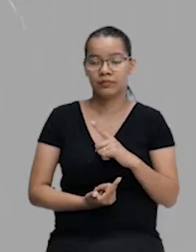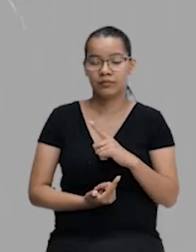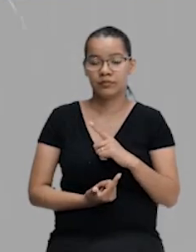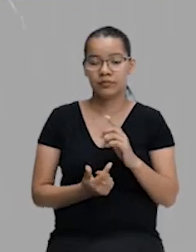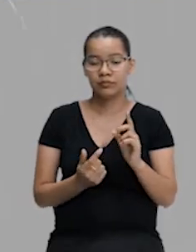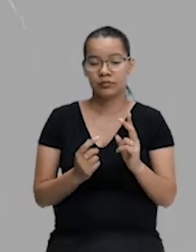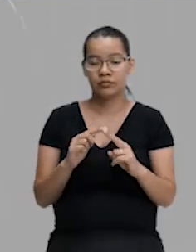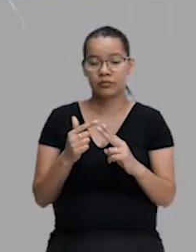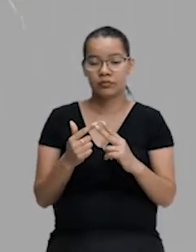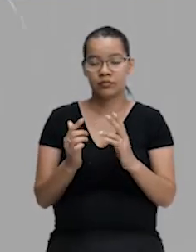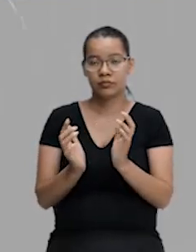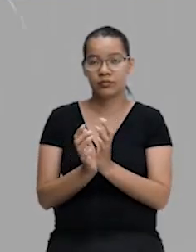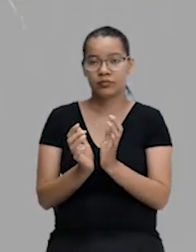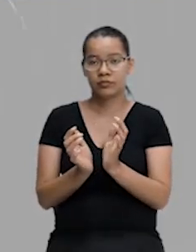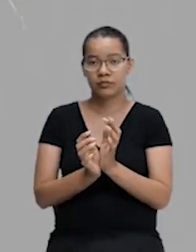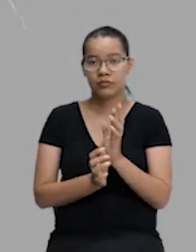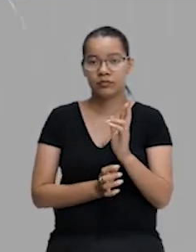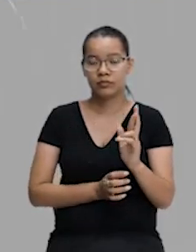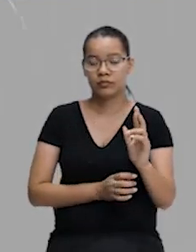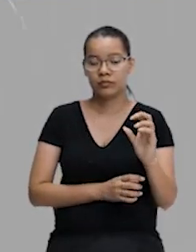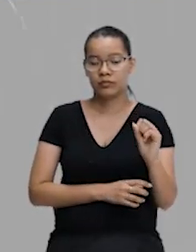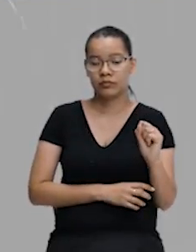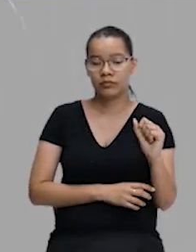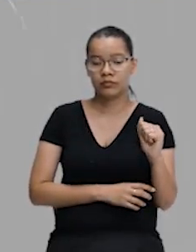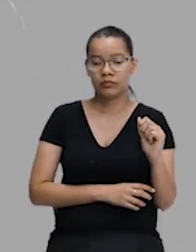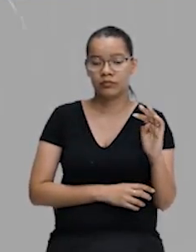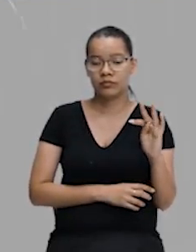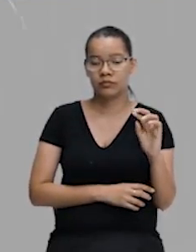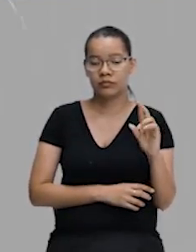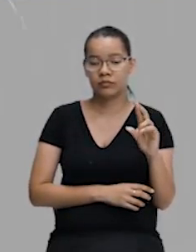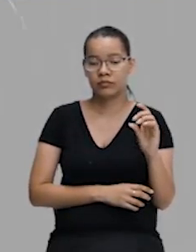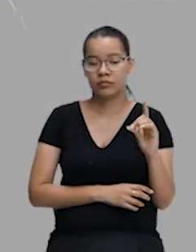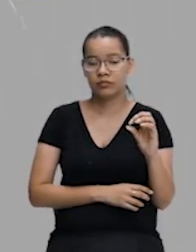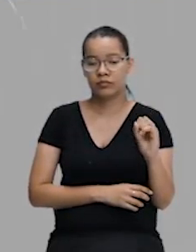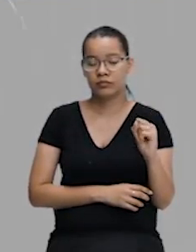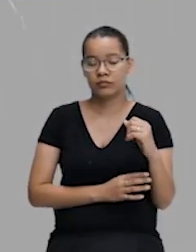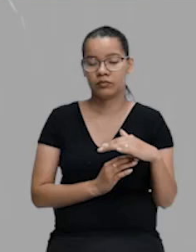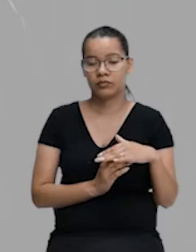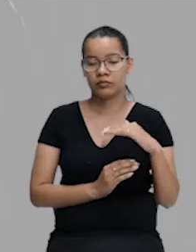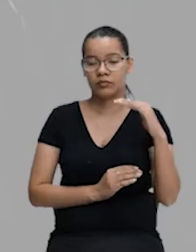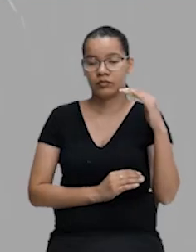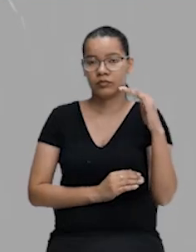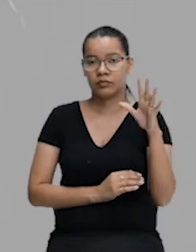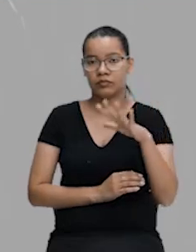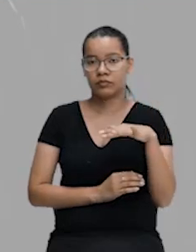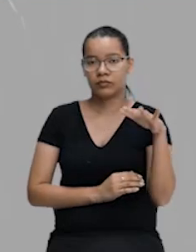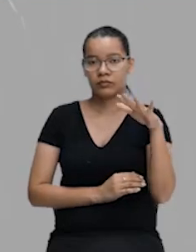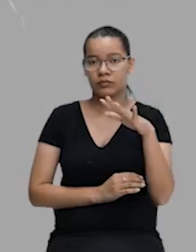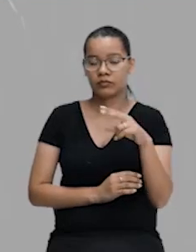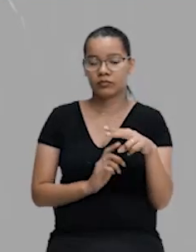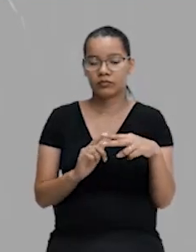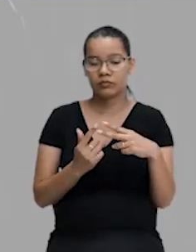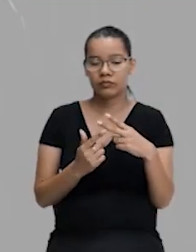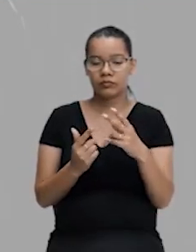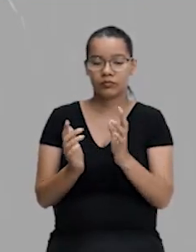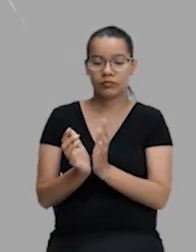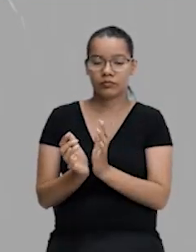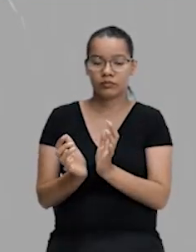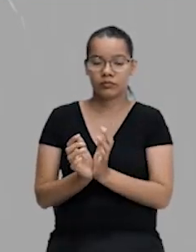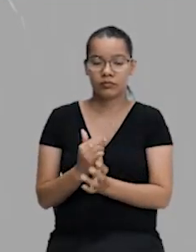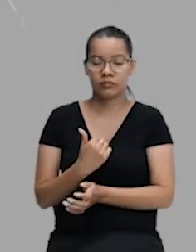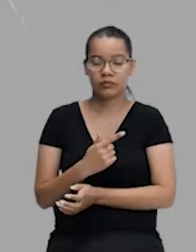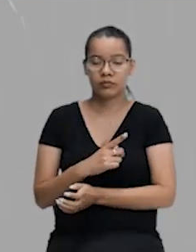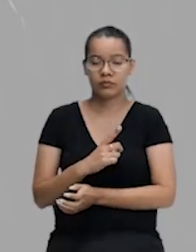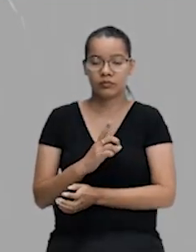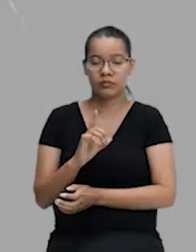2 grupos R saturados. Turminha, ó, essa parte aqui de cima, ó, esses 2 grupos, nós vamos ter apenas